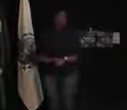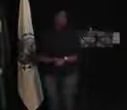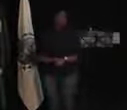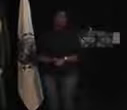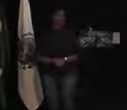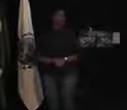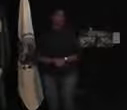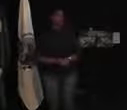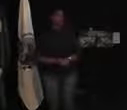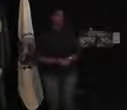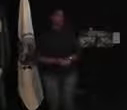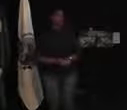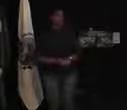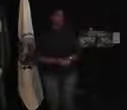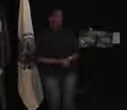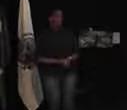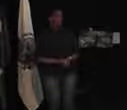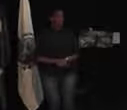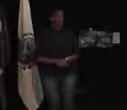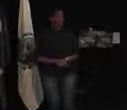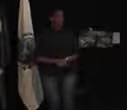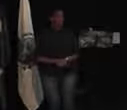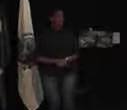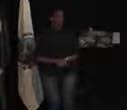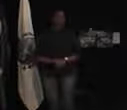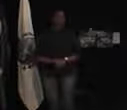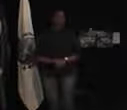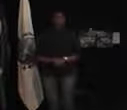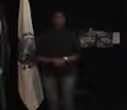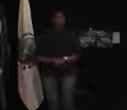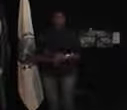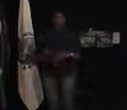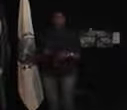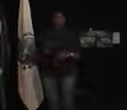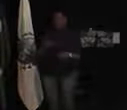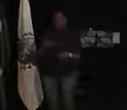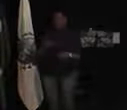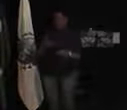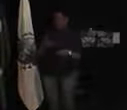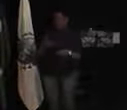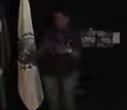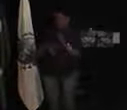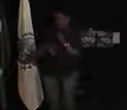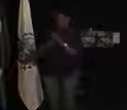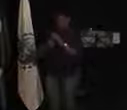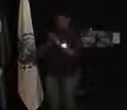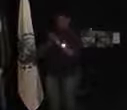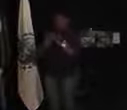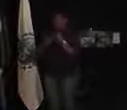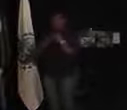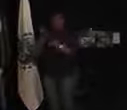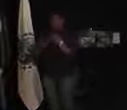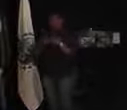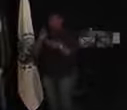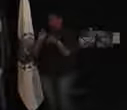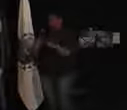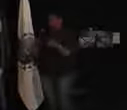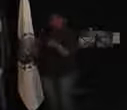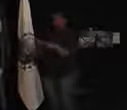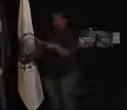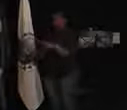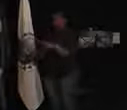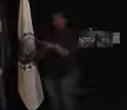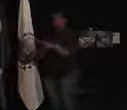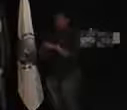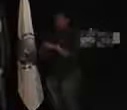Vamos lá. Então, como eu falei antes, o desconforto, o sofrimento podem até